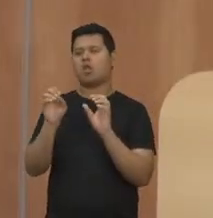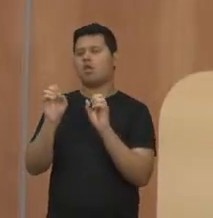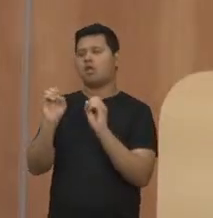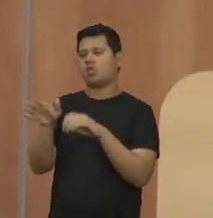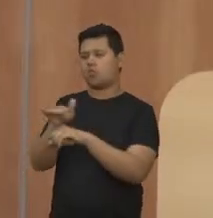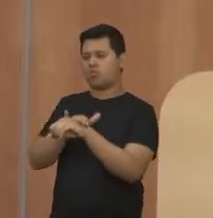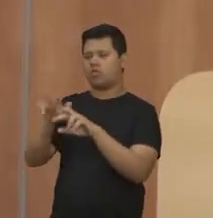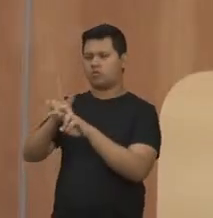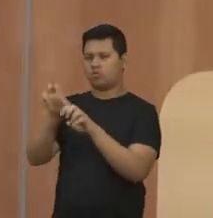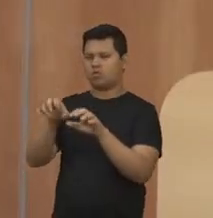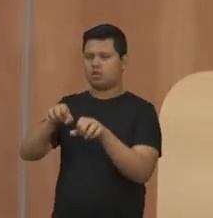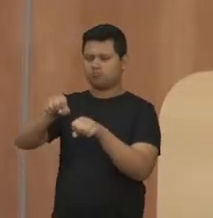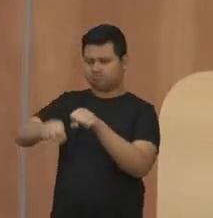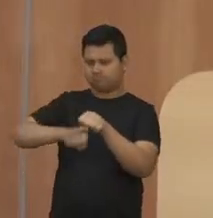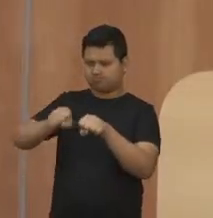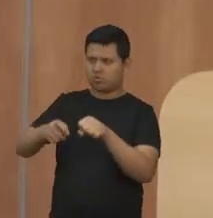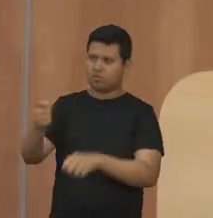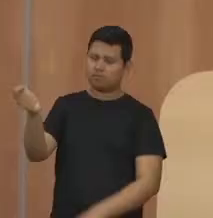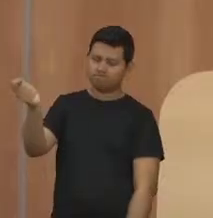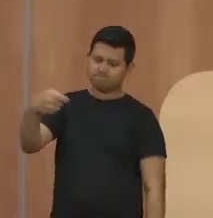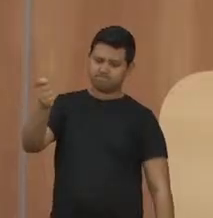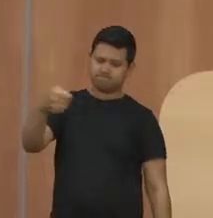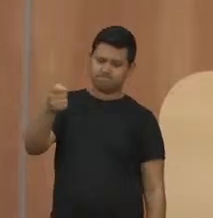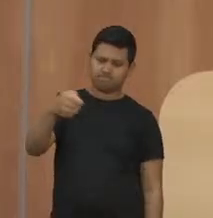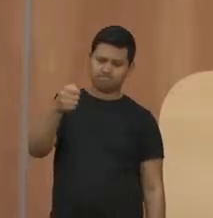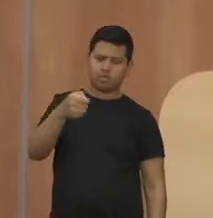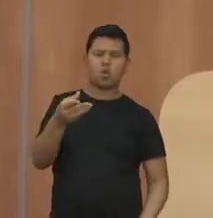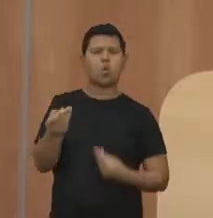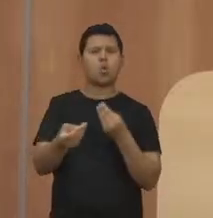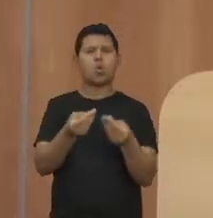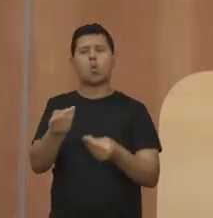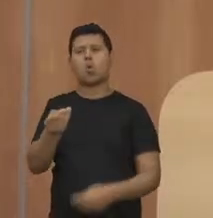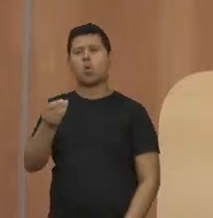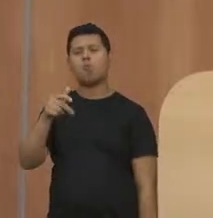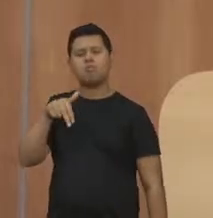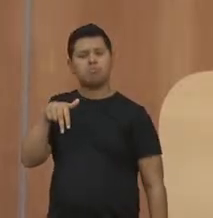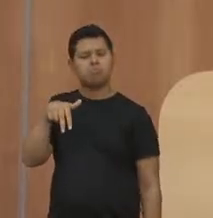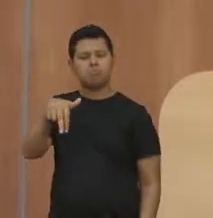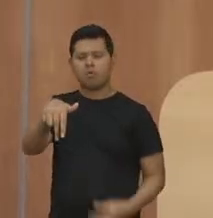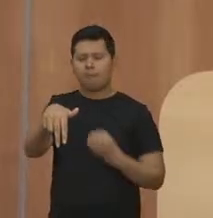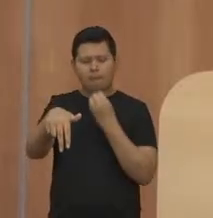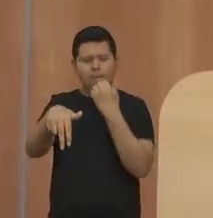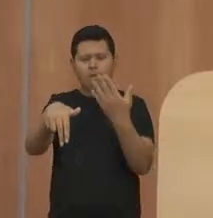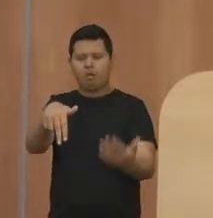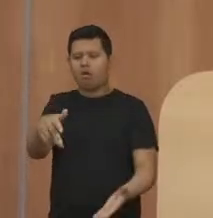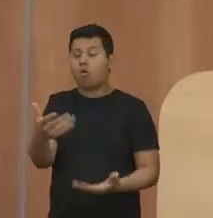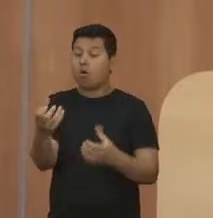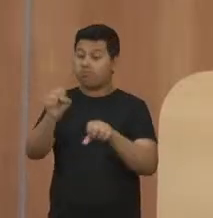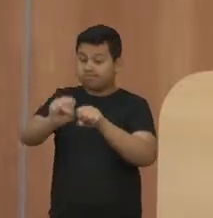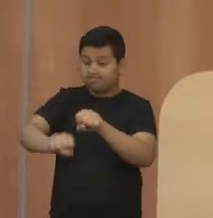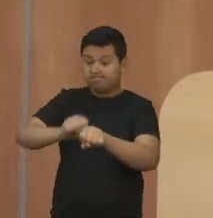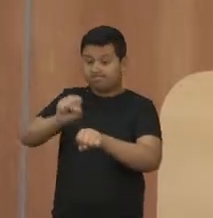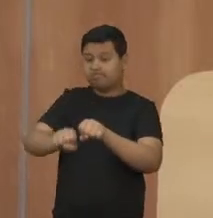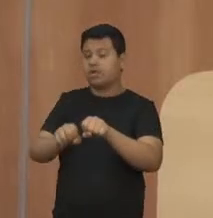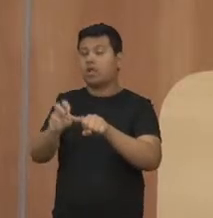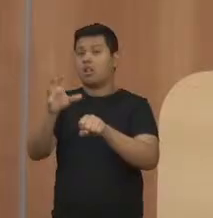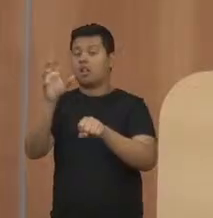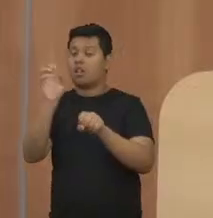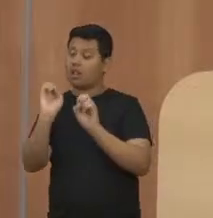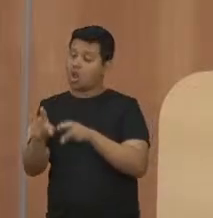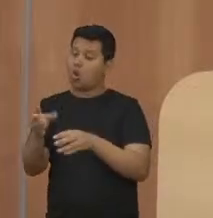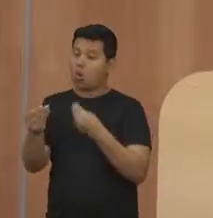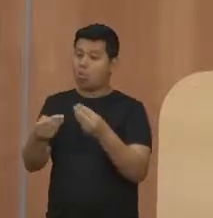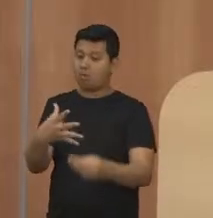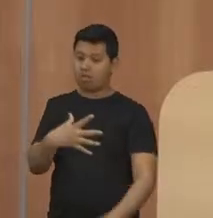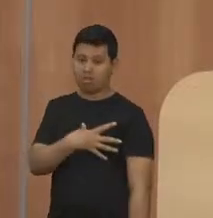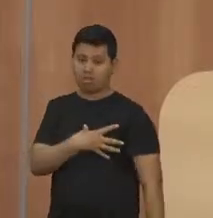dia, de pipa, como ser bom pedestre, como ser um bom ciclista, né, como ser um bom filho, um bom aluno, porque a gente,